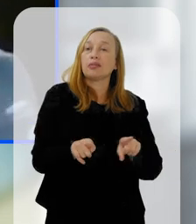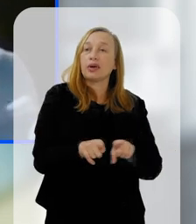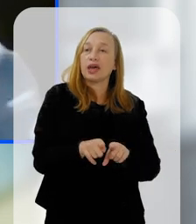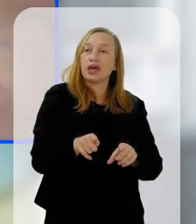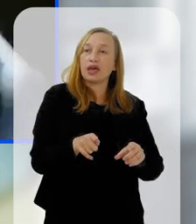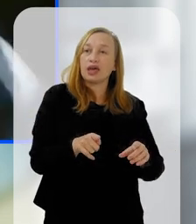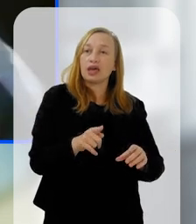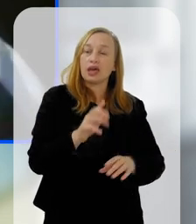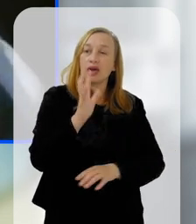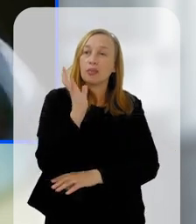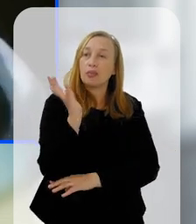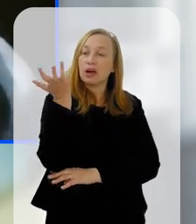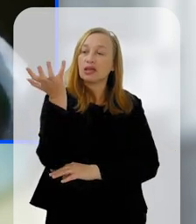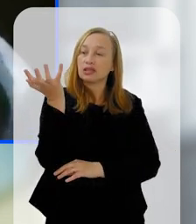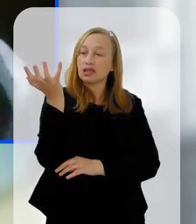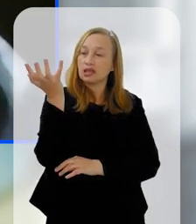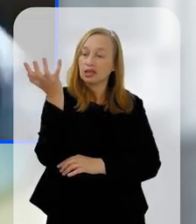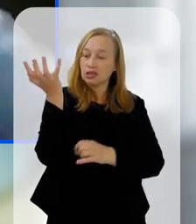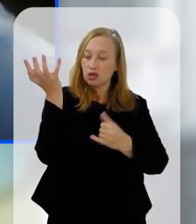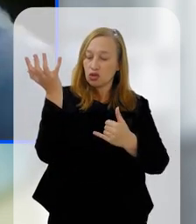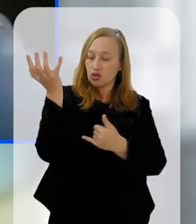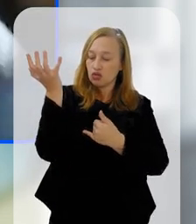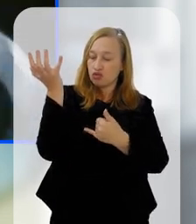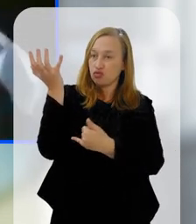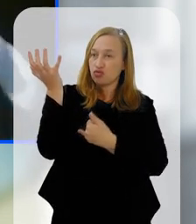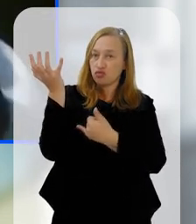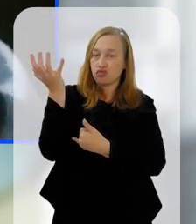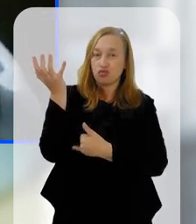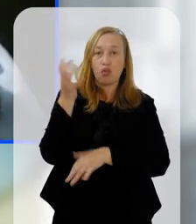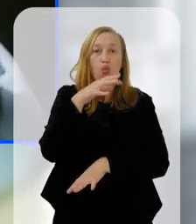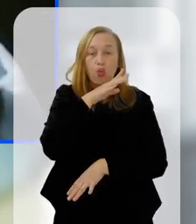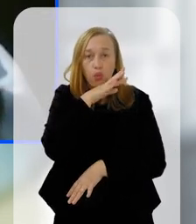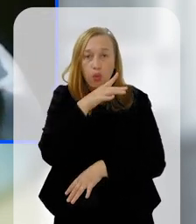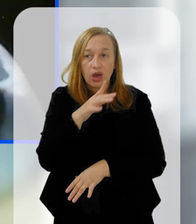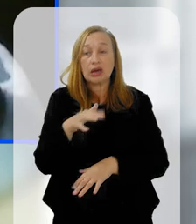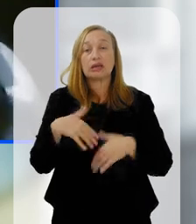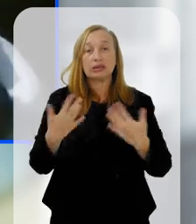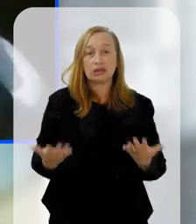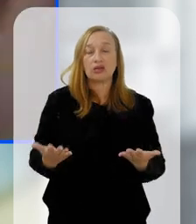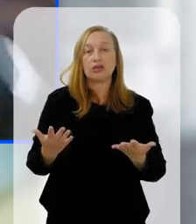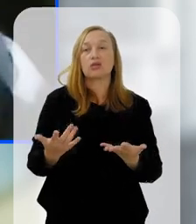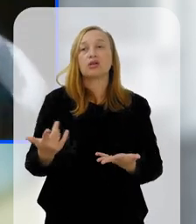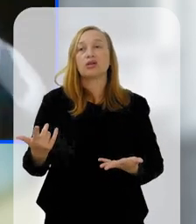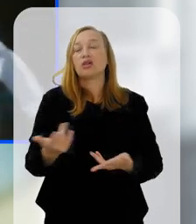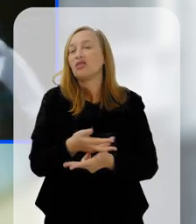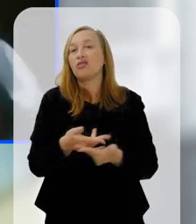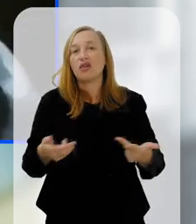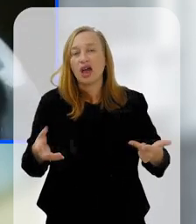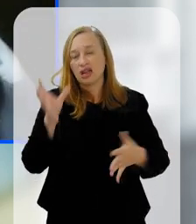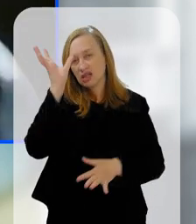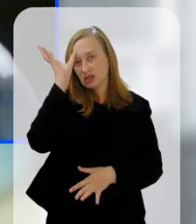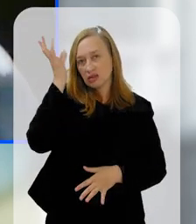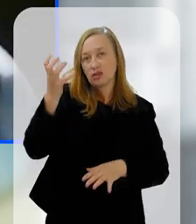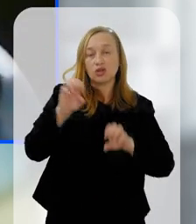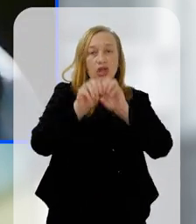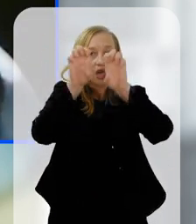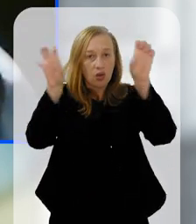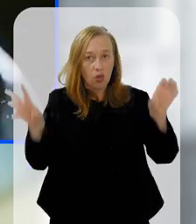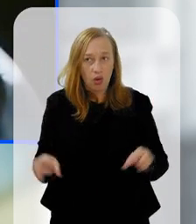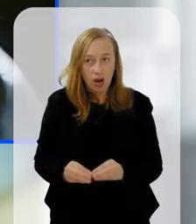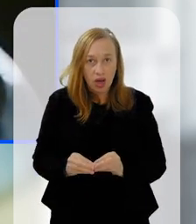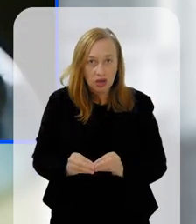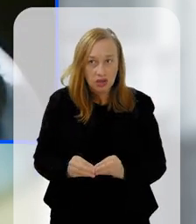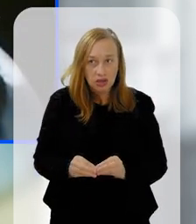você vai poupar água e vai segurar essa água da chuva. Então você ganha muitas vezes. Então, Boa. várias